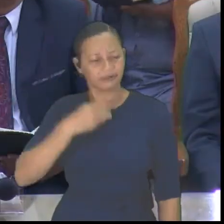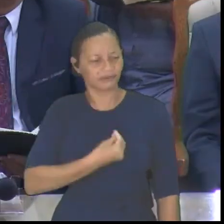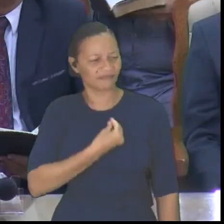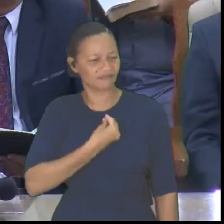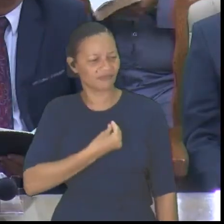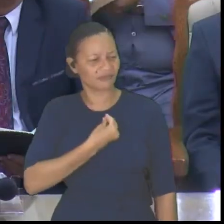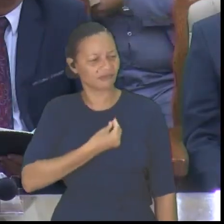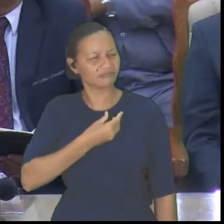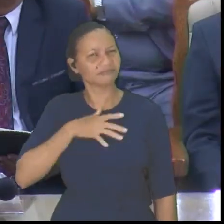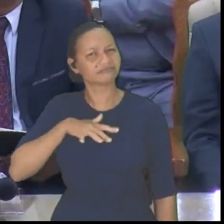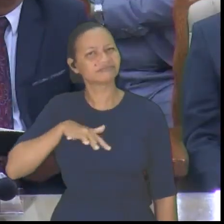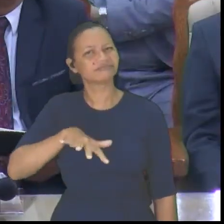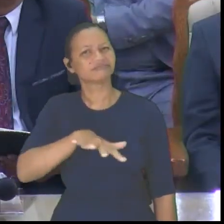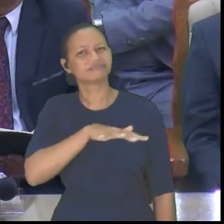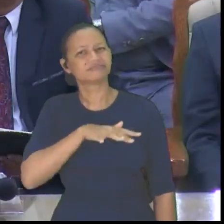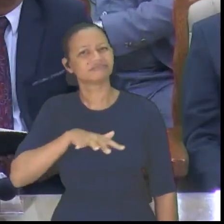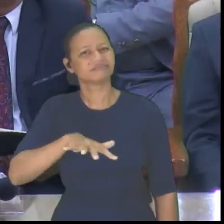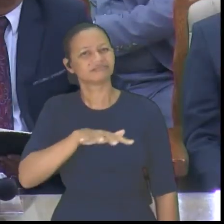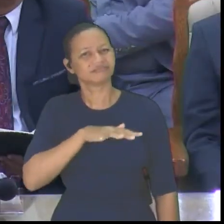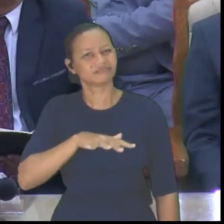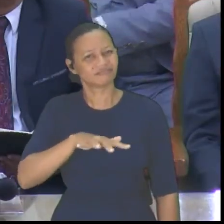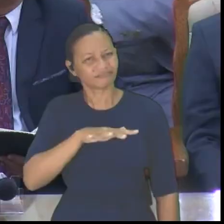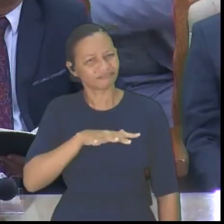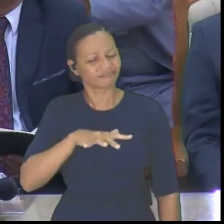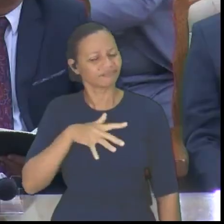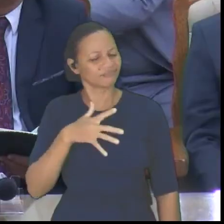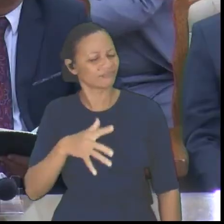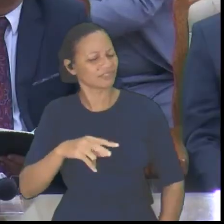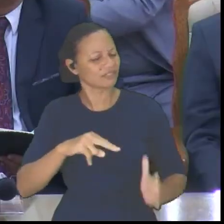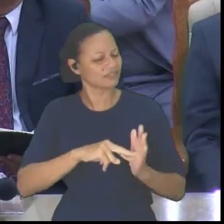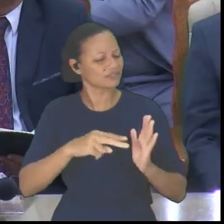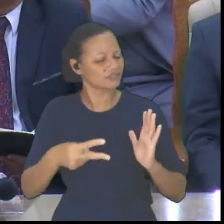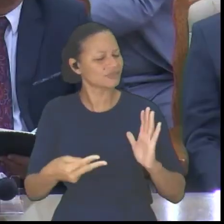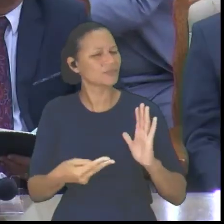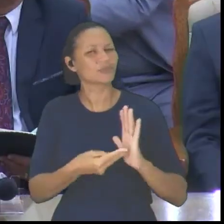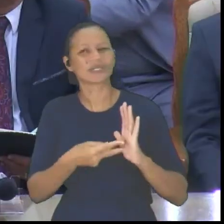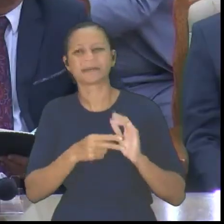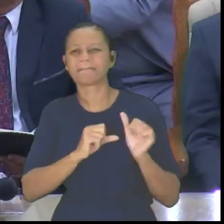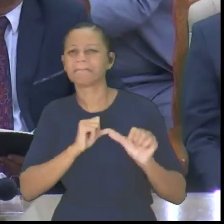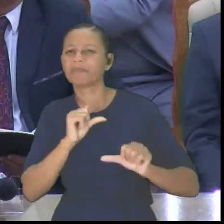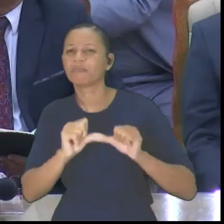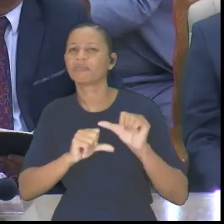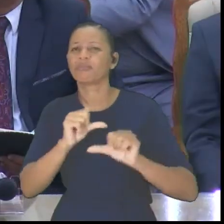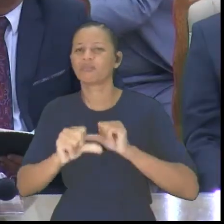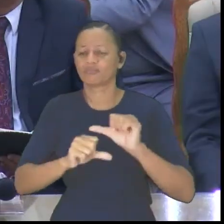geral, serviu como lição de mudança para a vida de alguém.